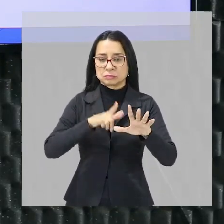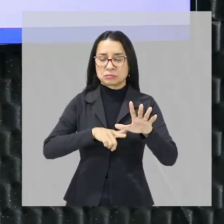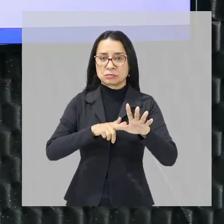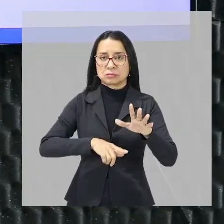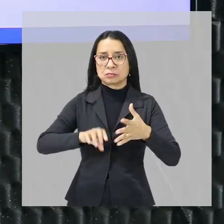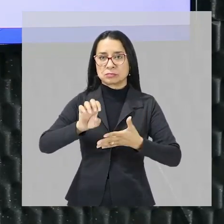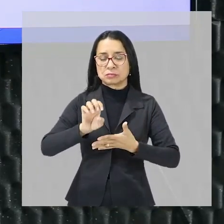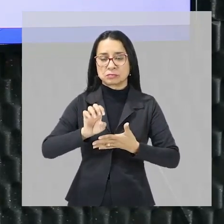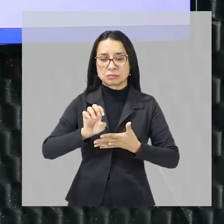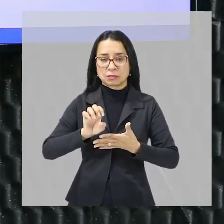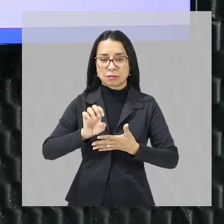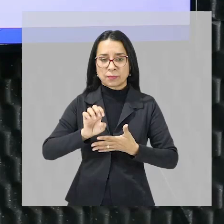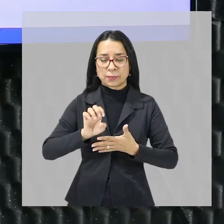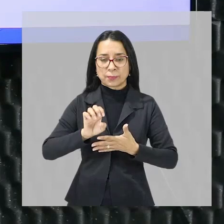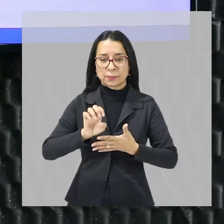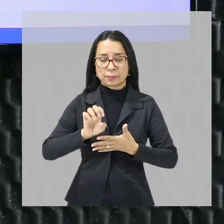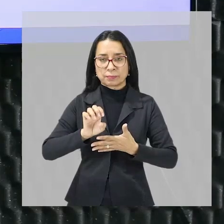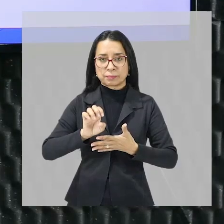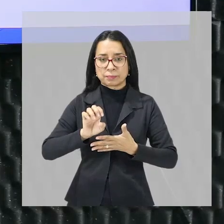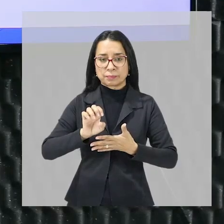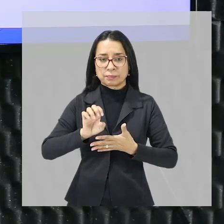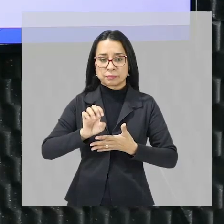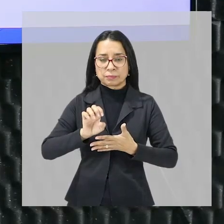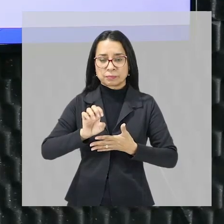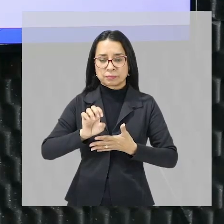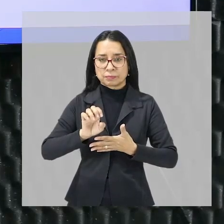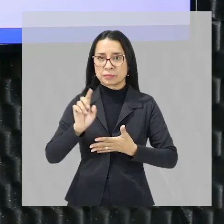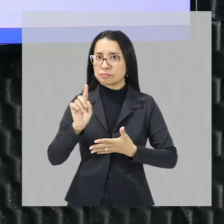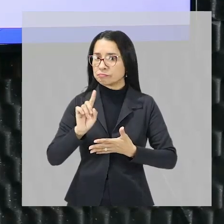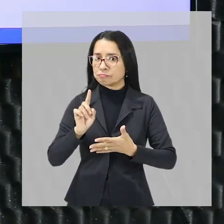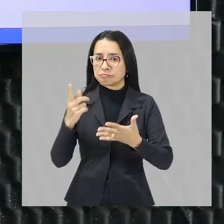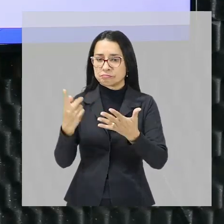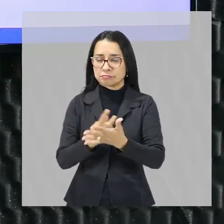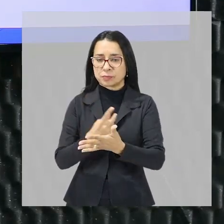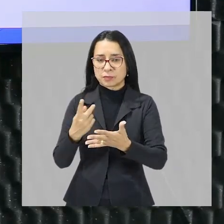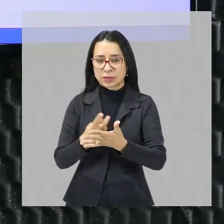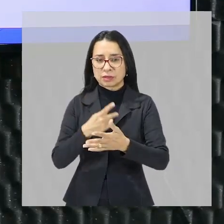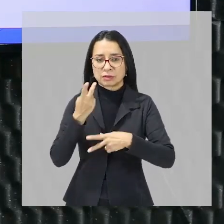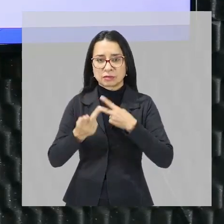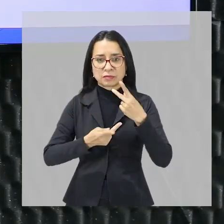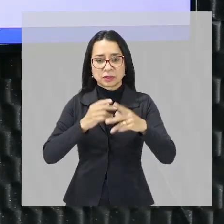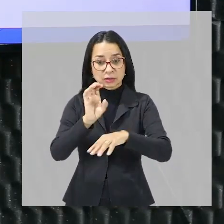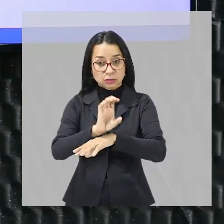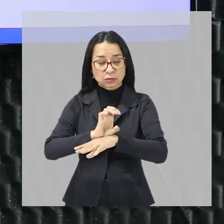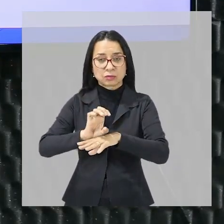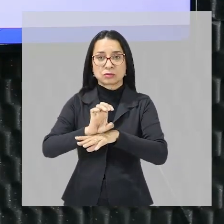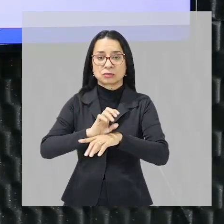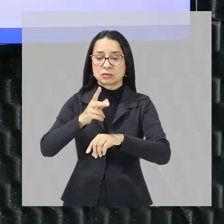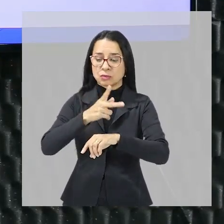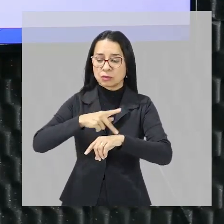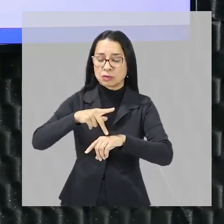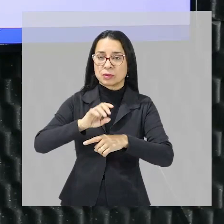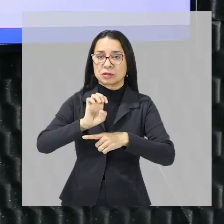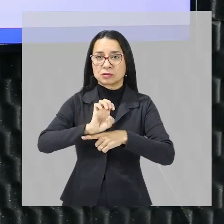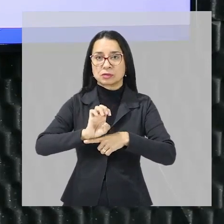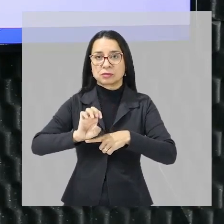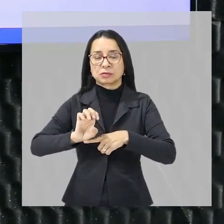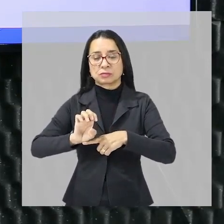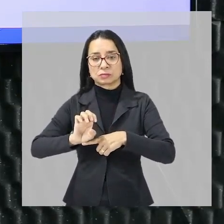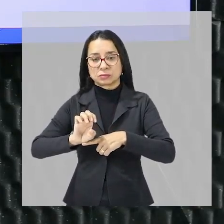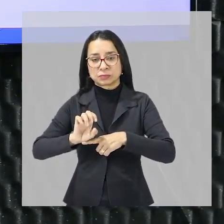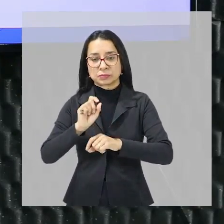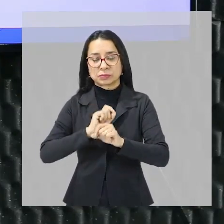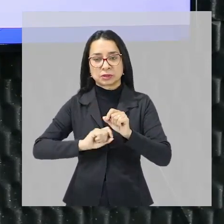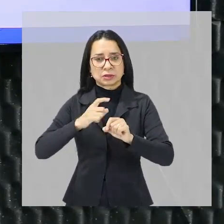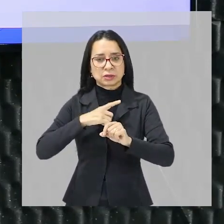de indenização monetária internacional. Não é verdade. A gente está falando sobre a Constituição do Equador, a Constituição Nacional do Equador,